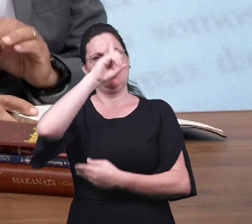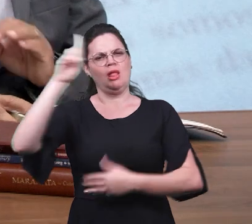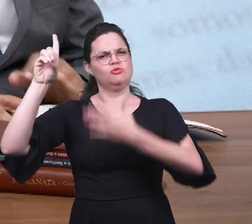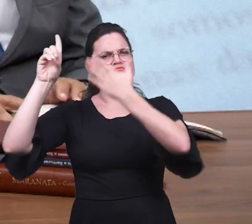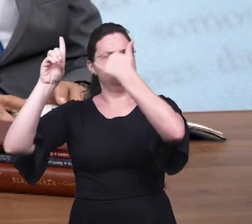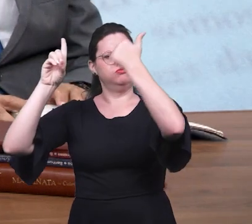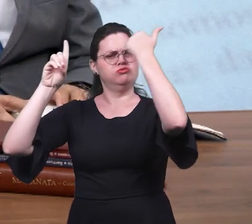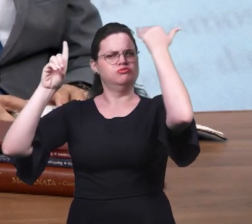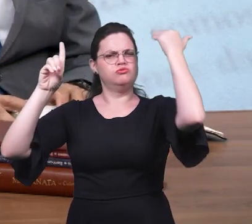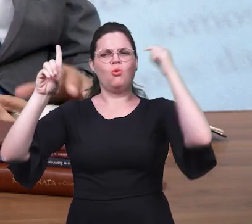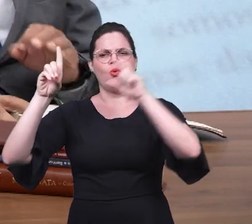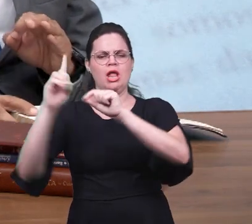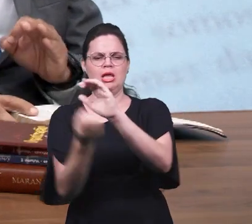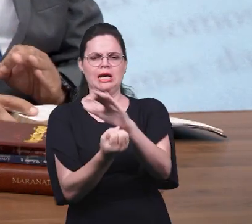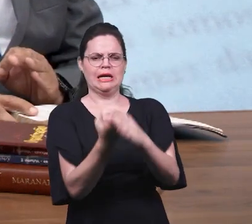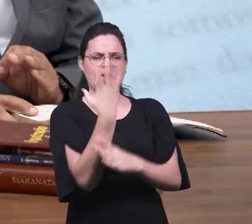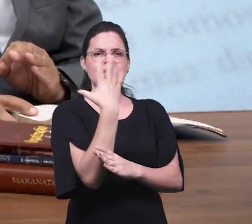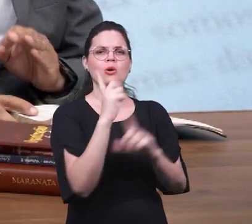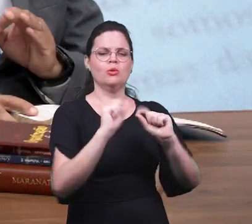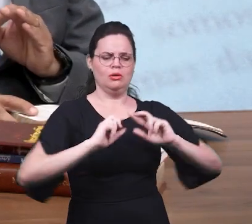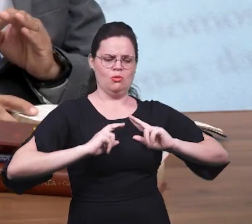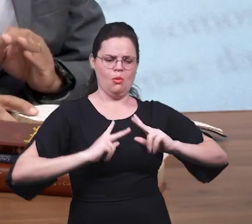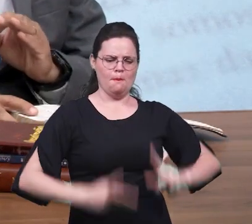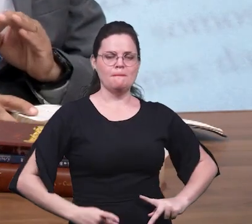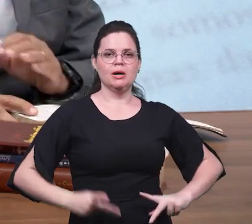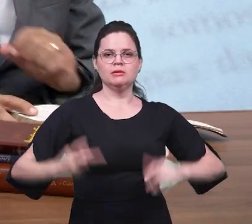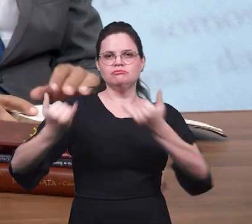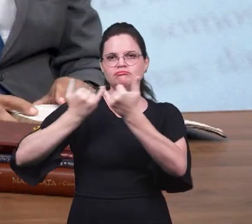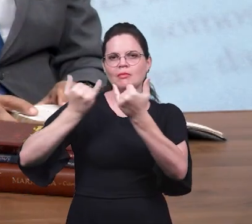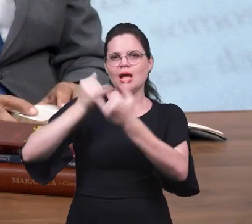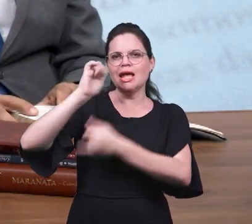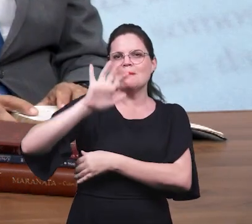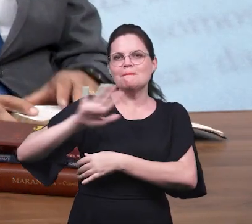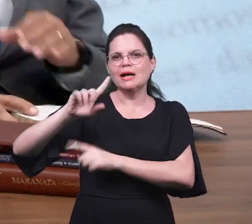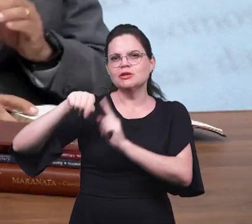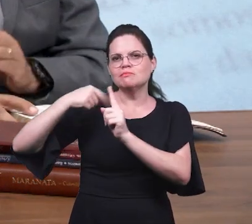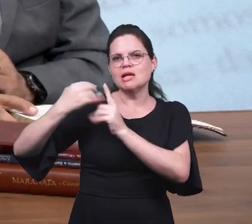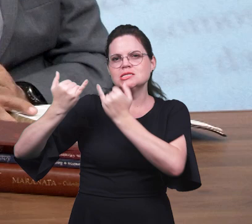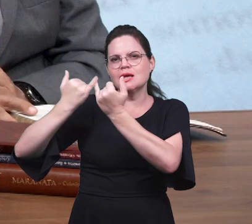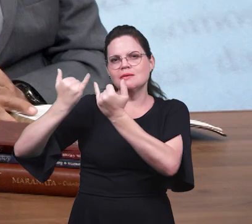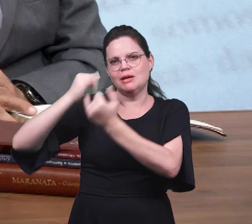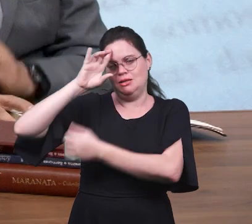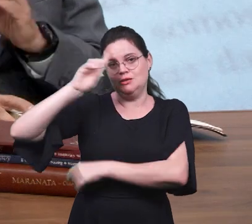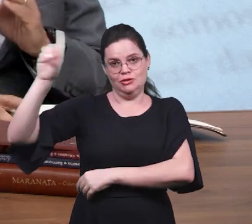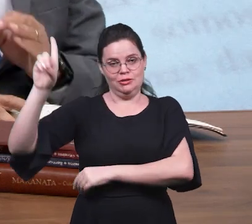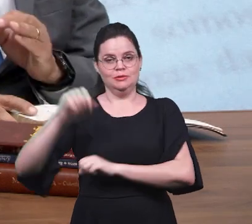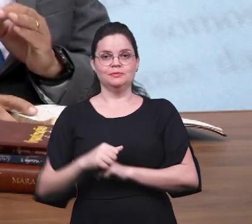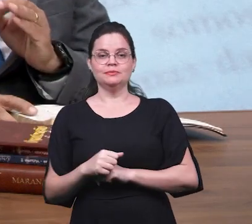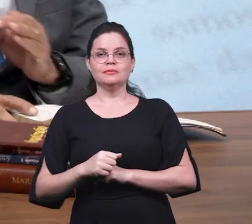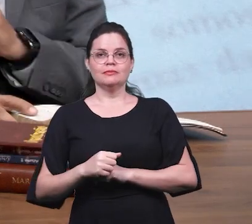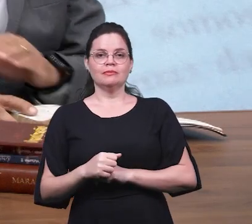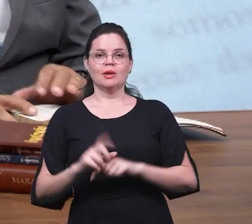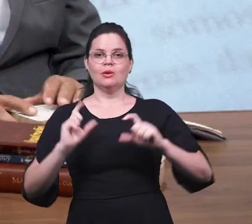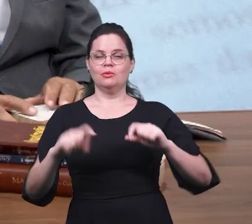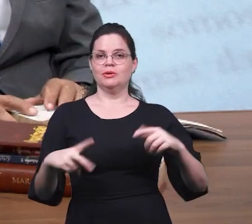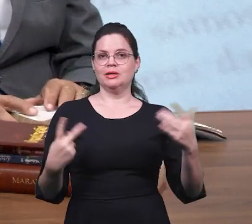fez da criatura humana imagem e semelhança de Deus. Uma fonte que sustentava